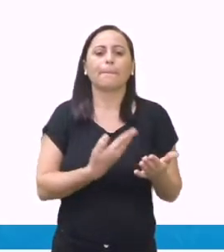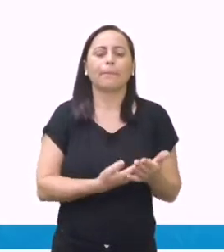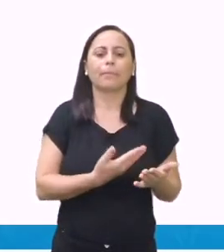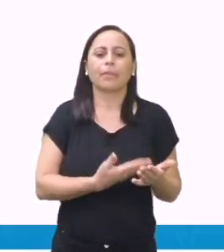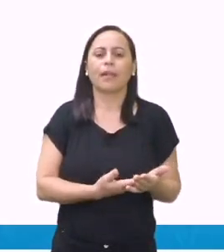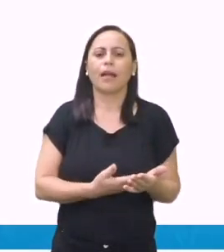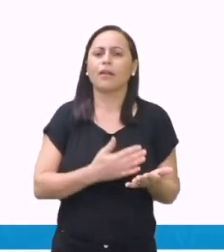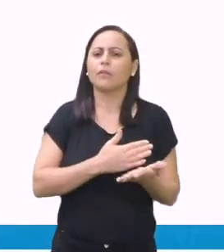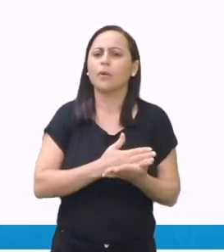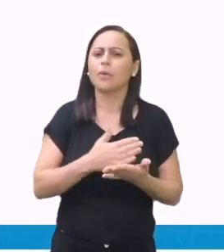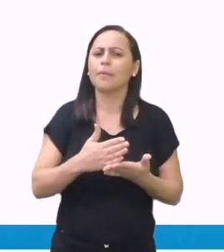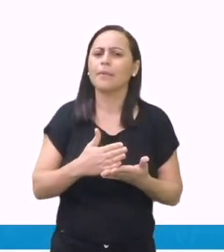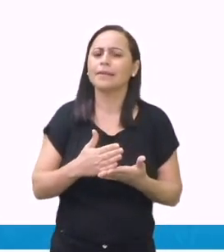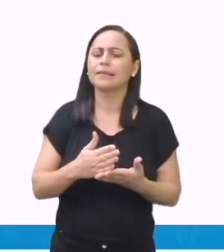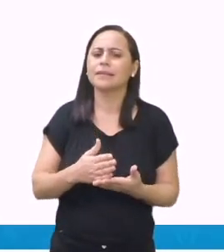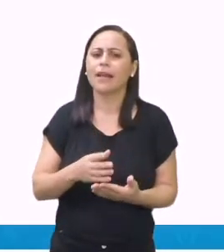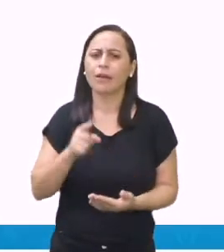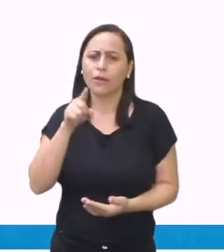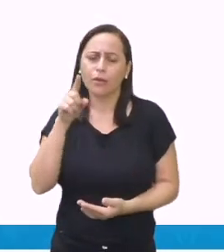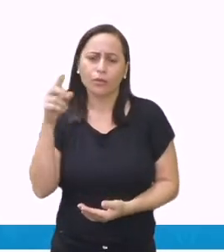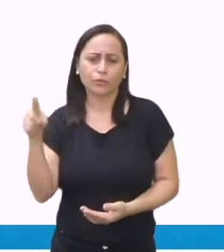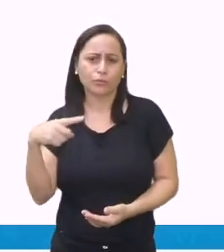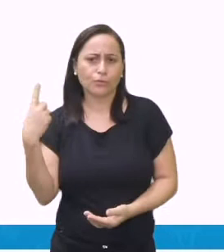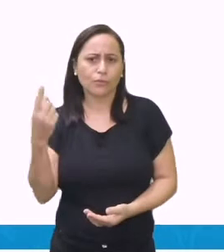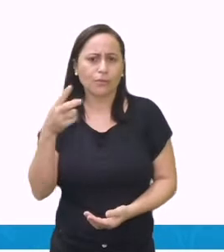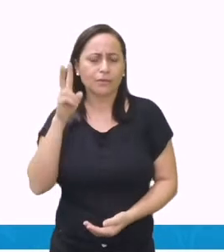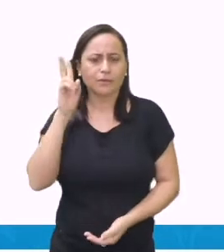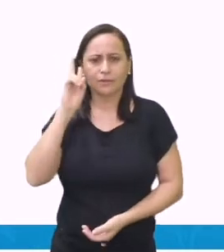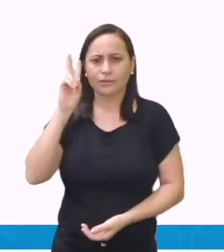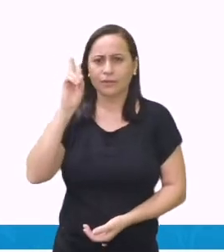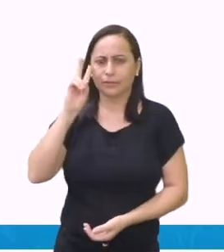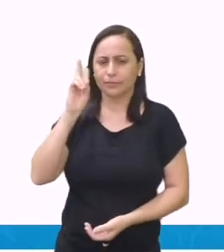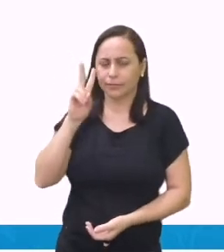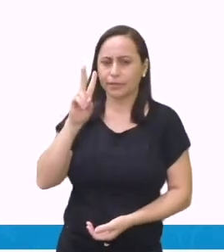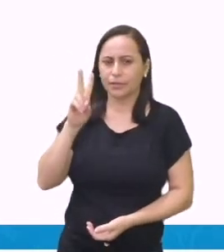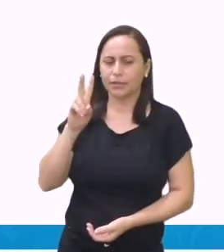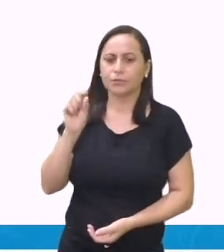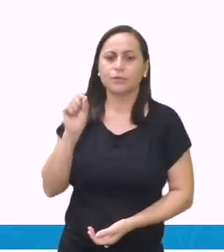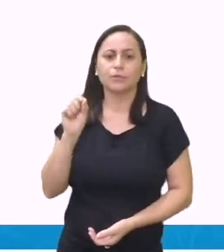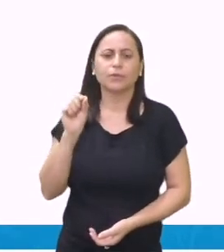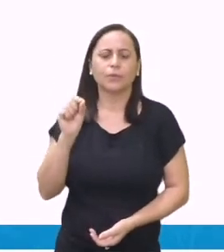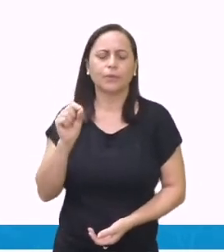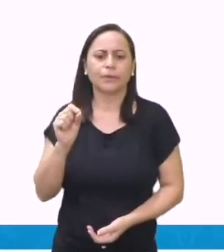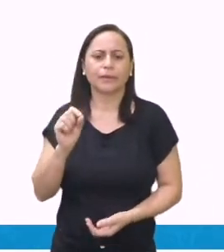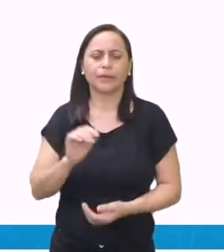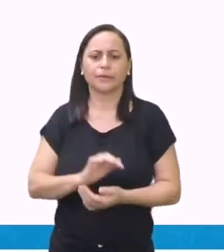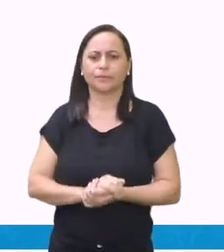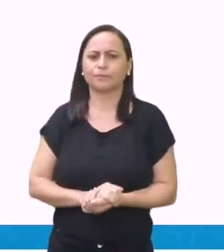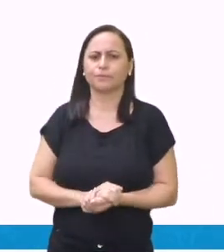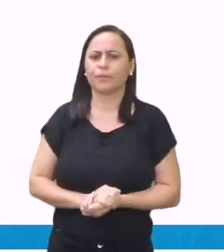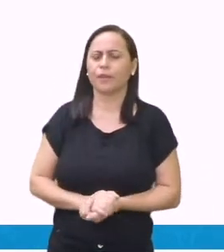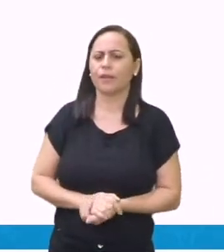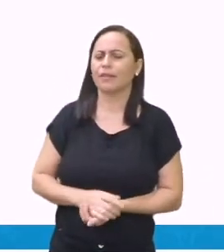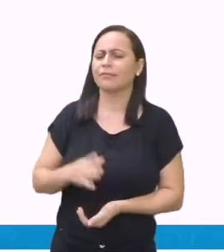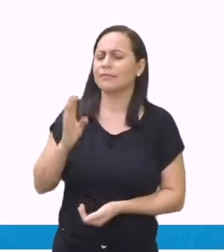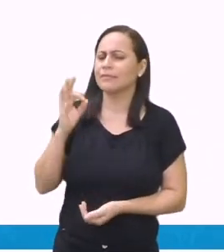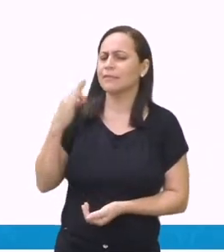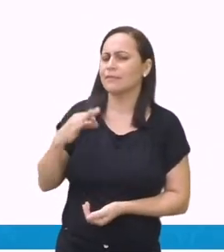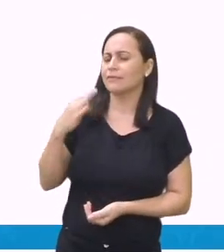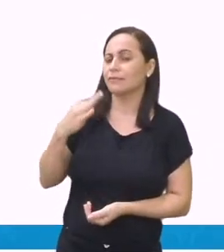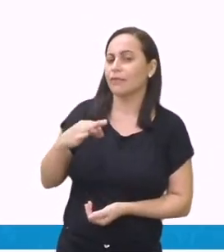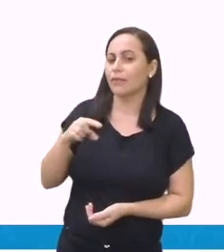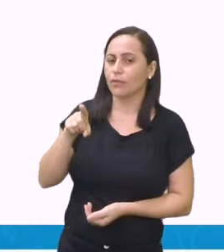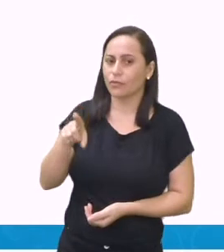gente relembrando e entrando numa ordem também que vocês, eu tenho certeza que muitos de vocês já